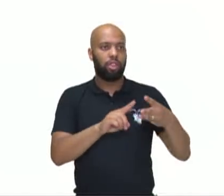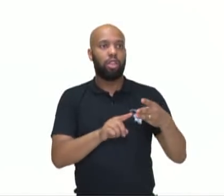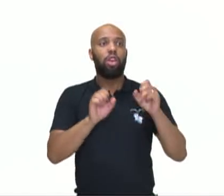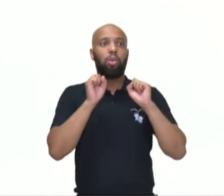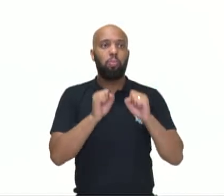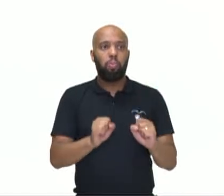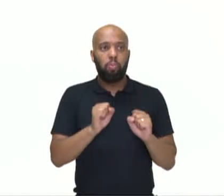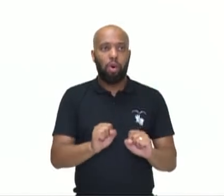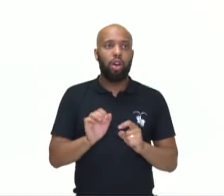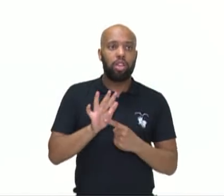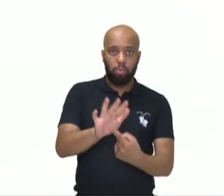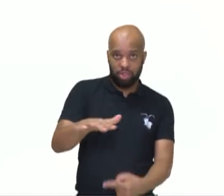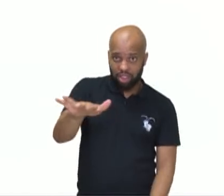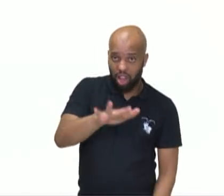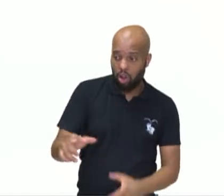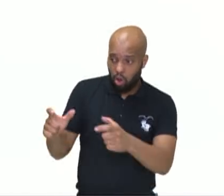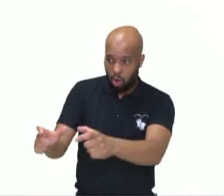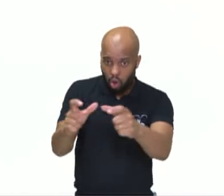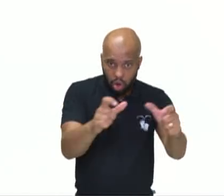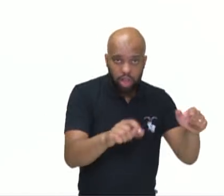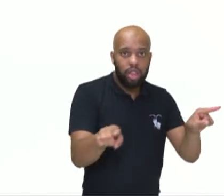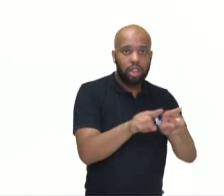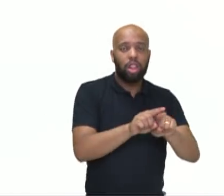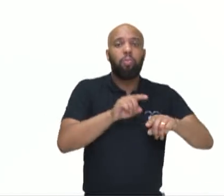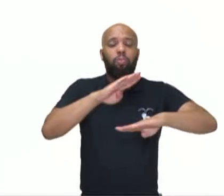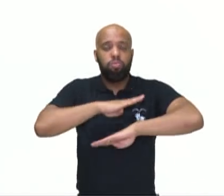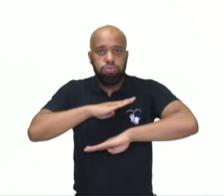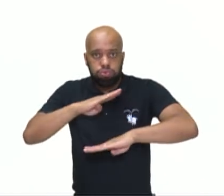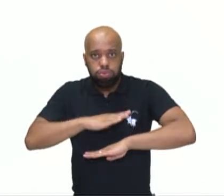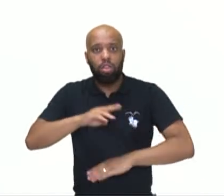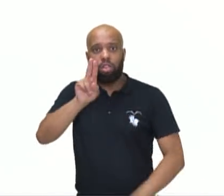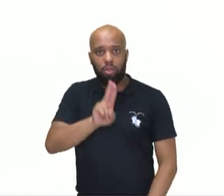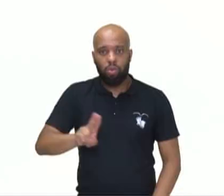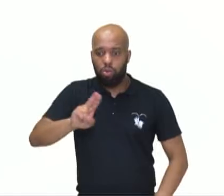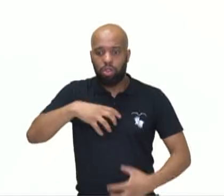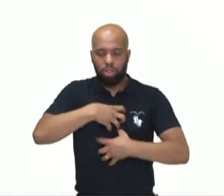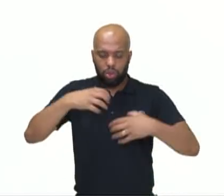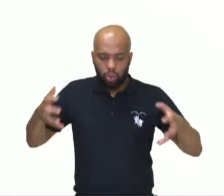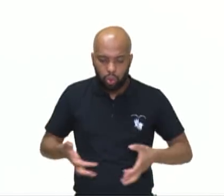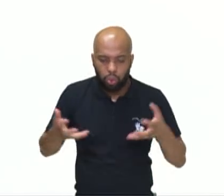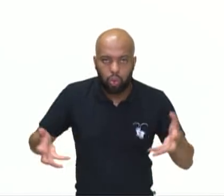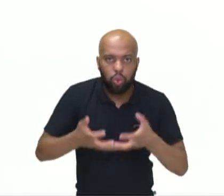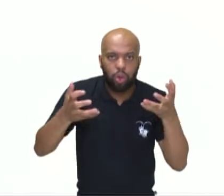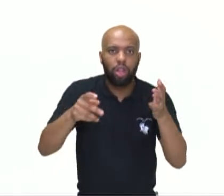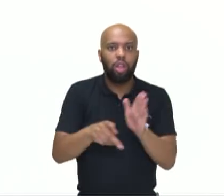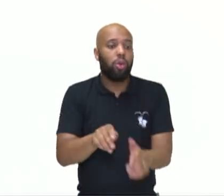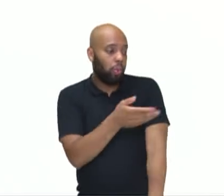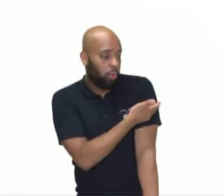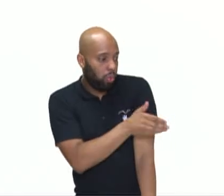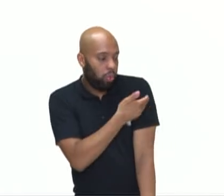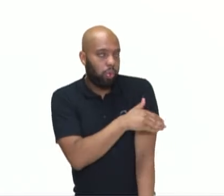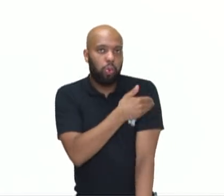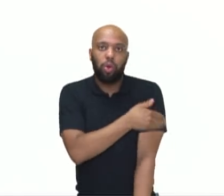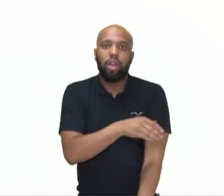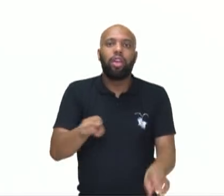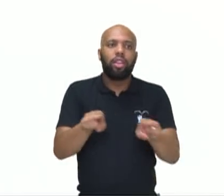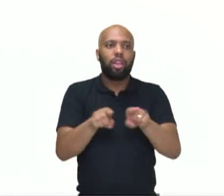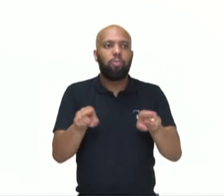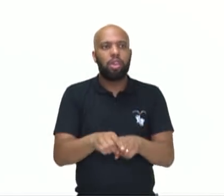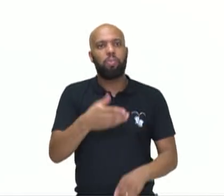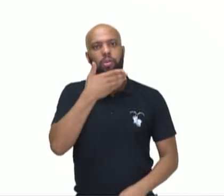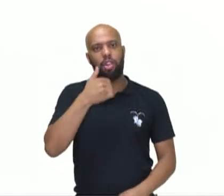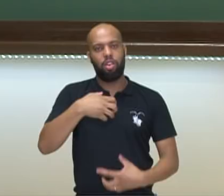podem simular locais ou situações que servem de estímulos para o treino e melhora